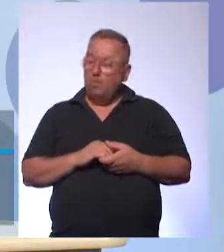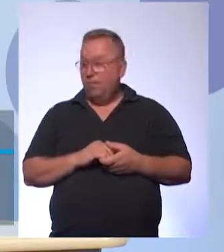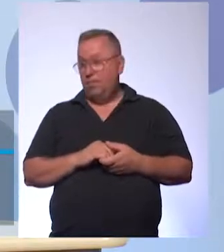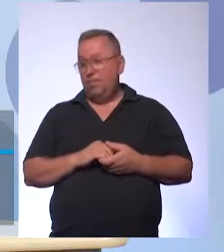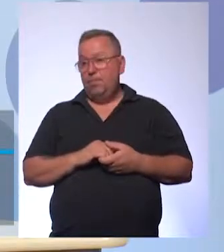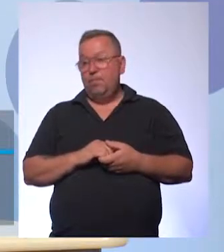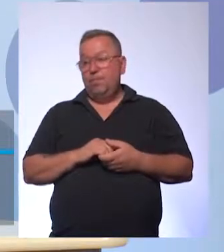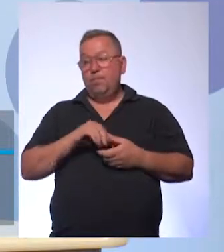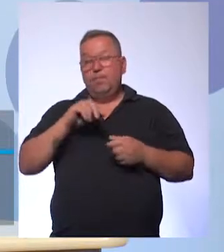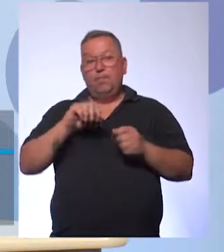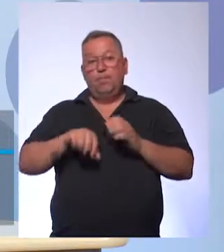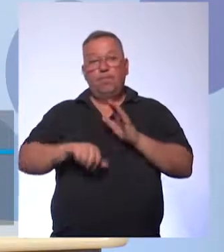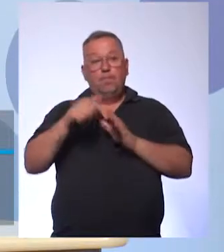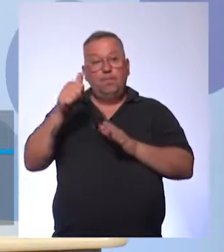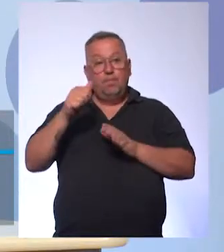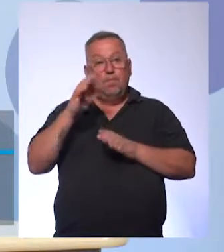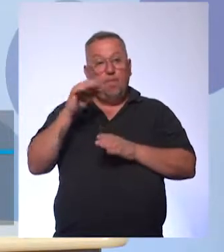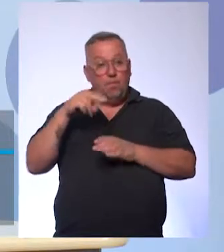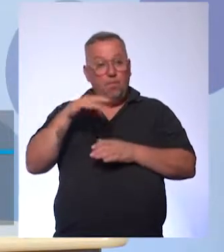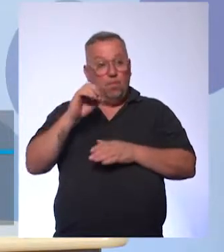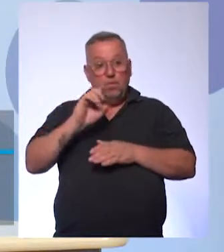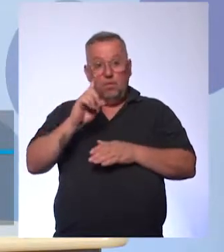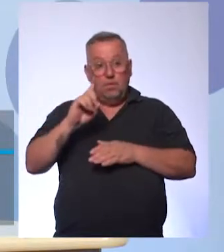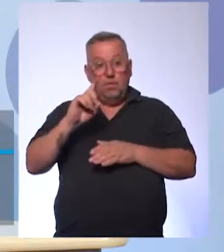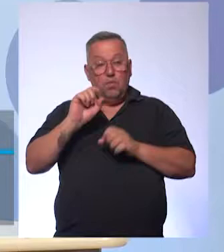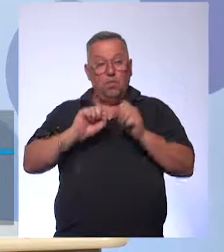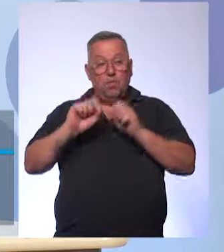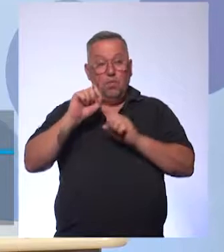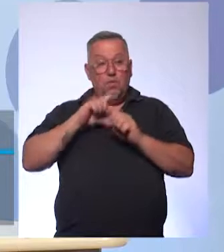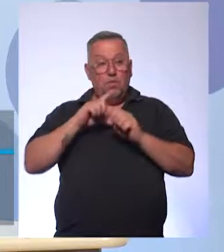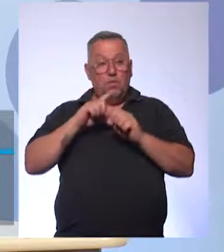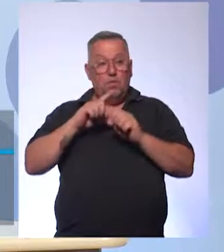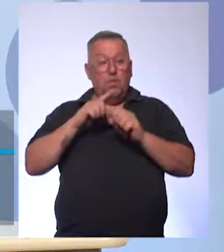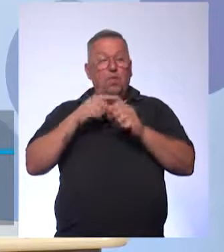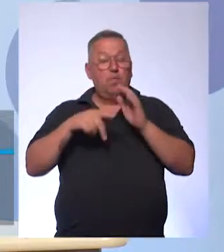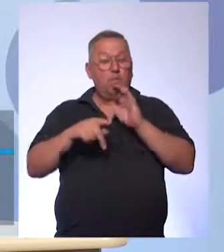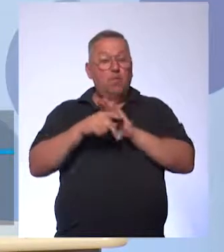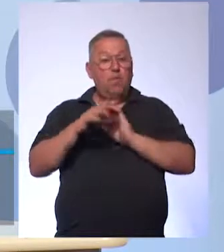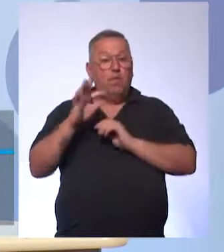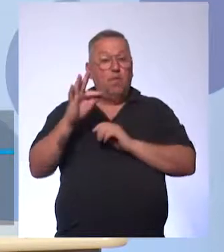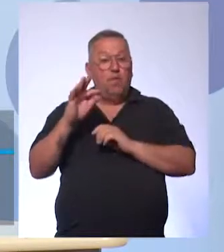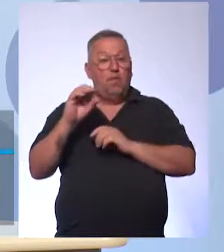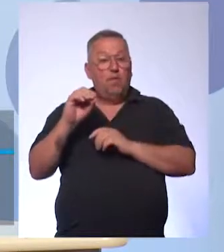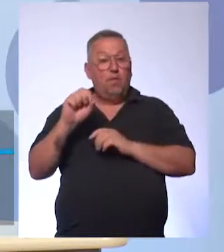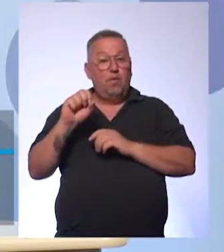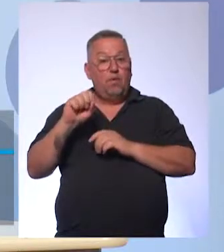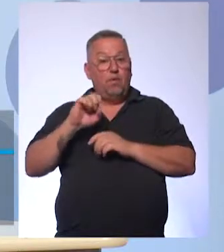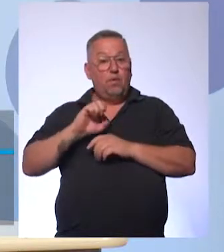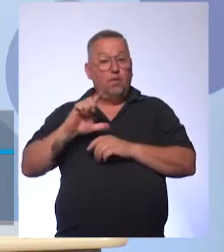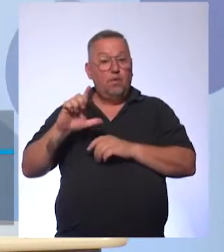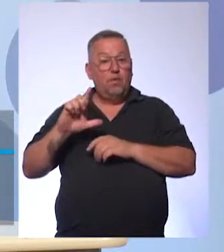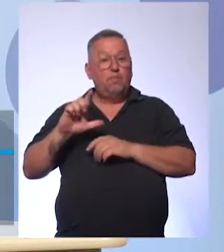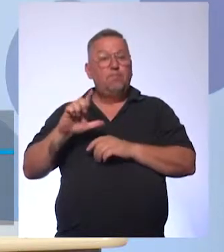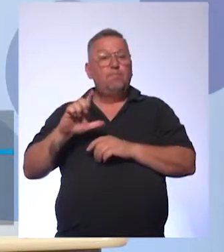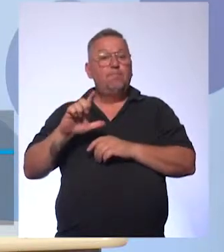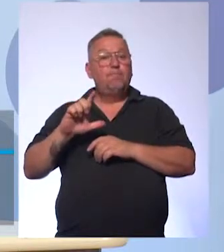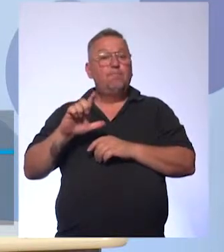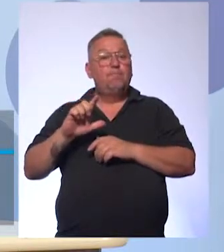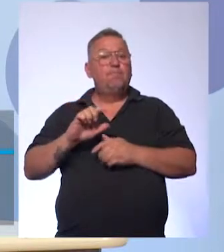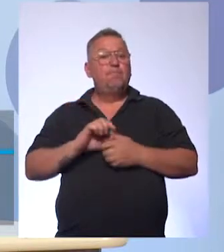Ou seja, as principais fontes de energia não renováveis são os combustíveis fósseis. Por isso que ele colocou como uma resposta lá